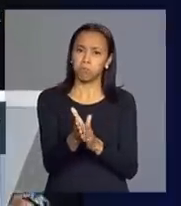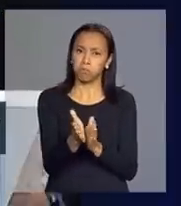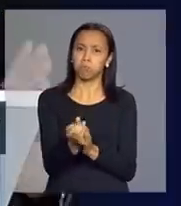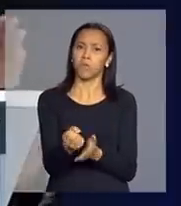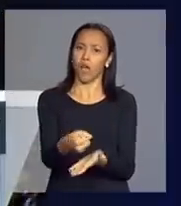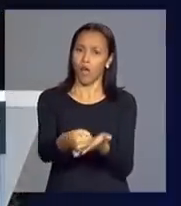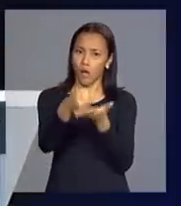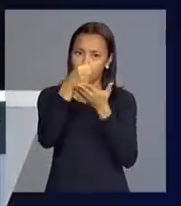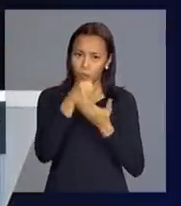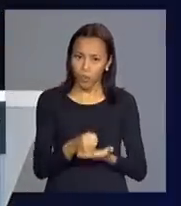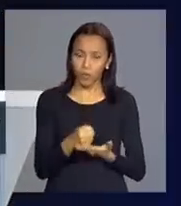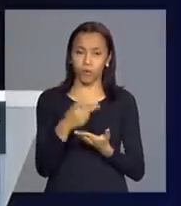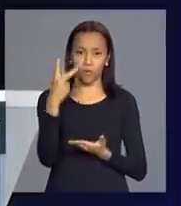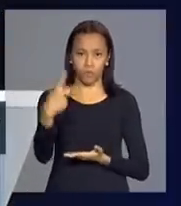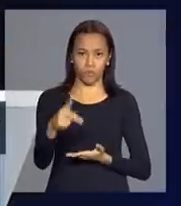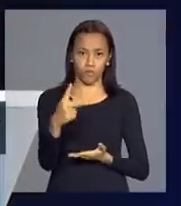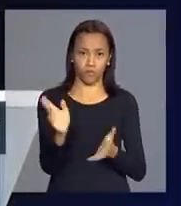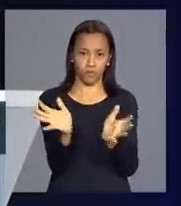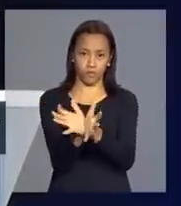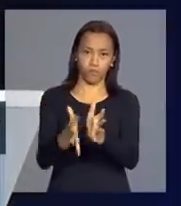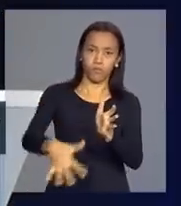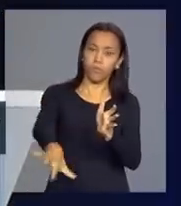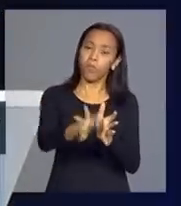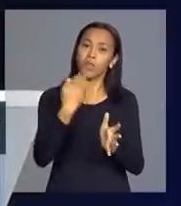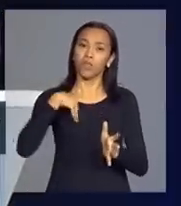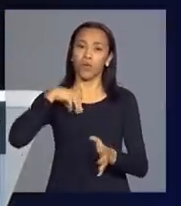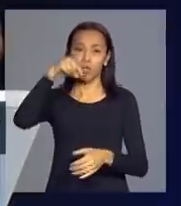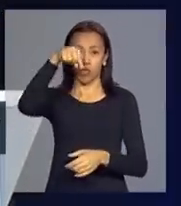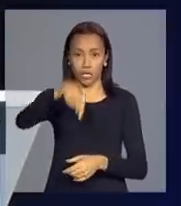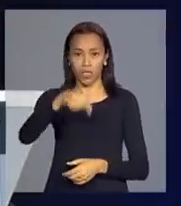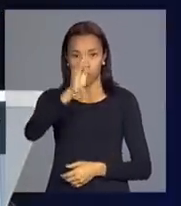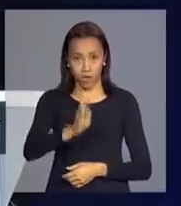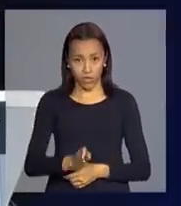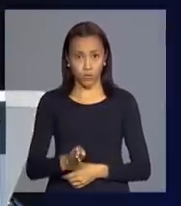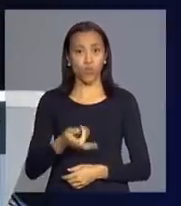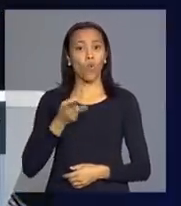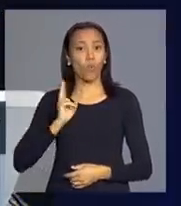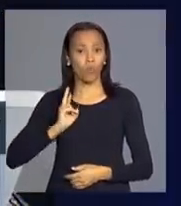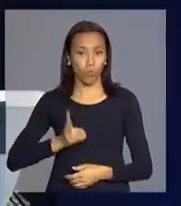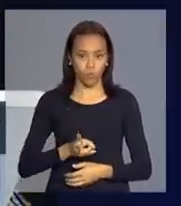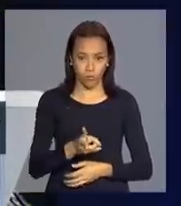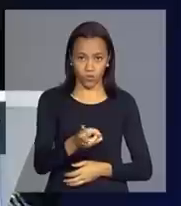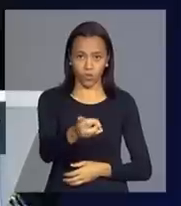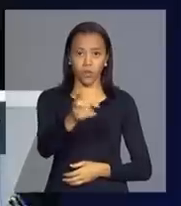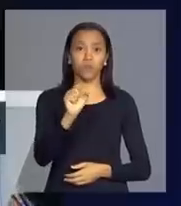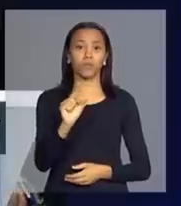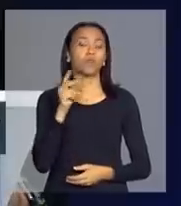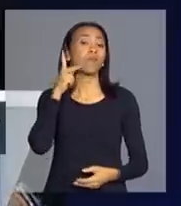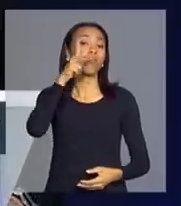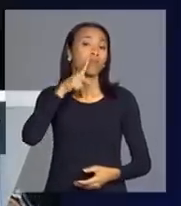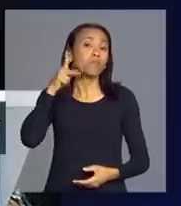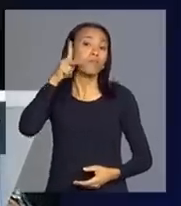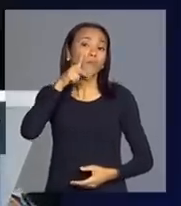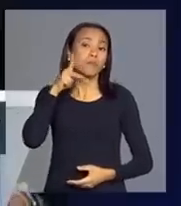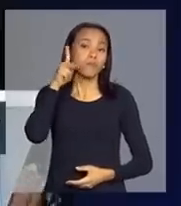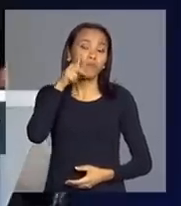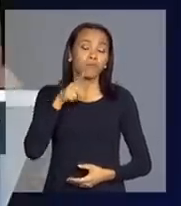contribuição para que nós pudéssemos, no Brasil, de forma sistemática, ter uma política